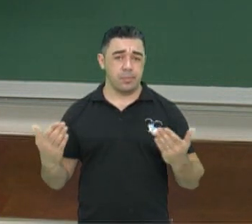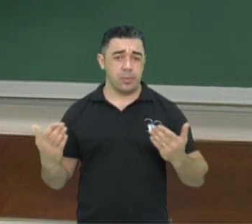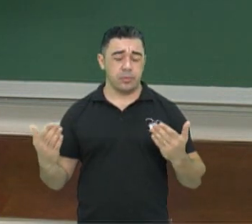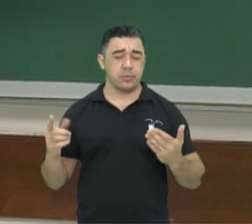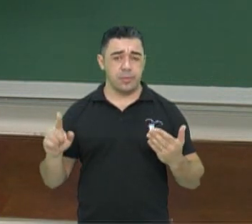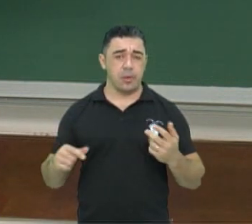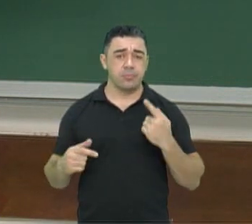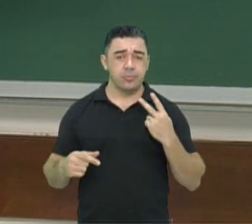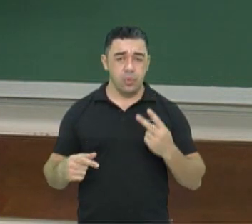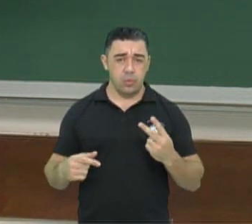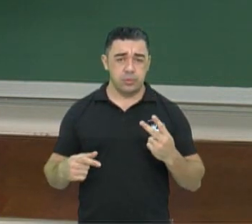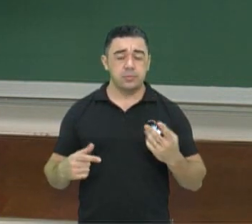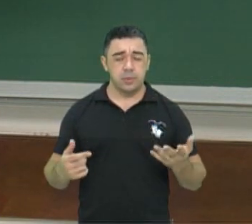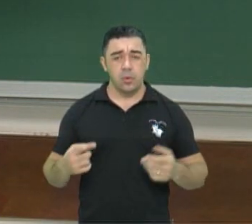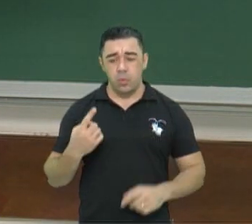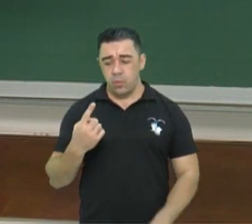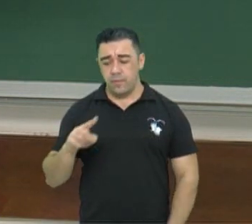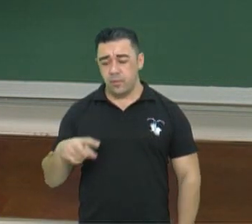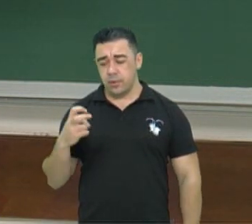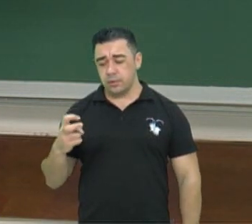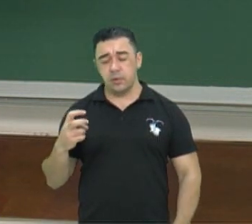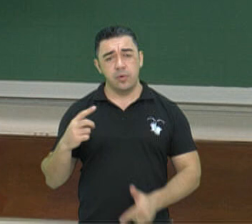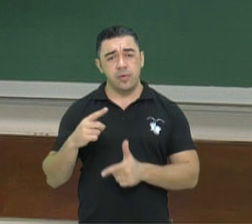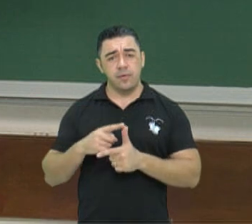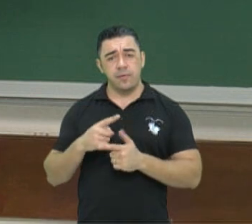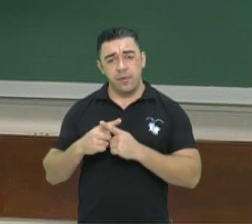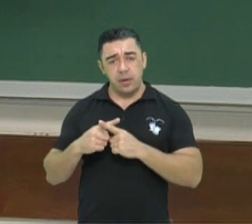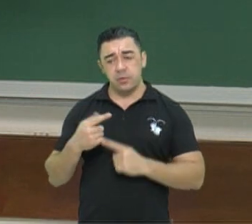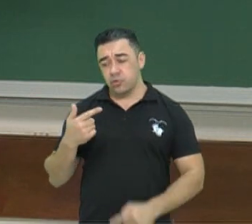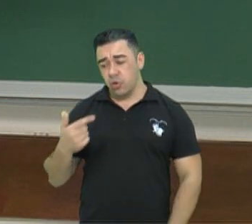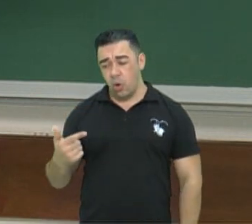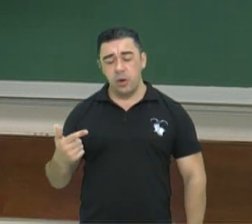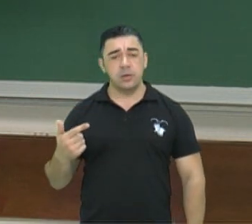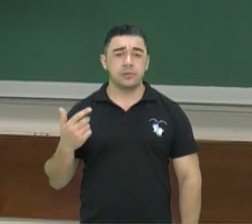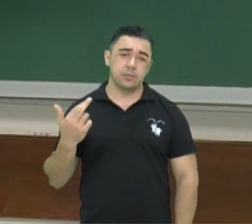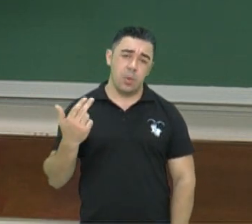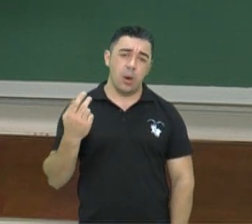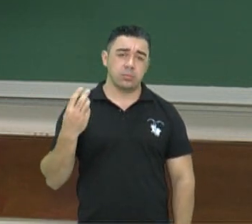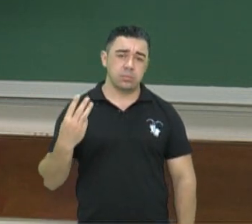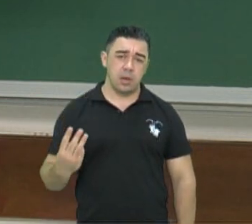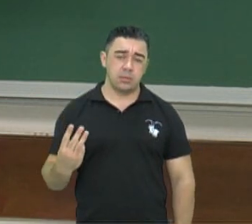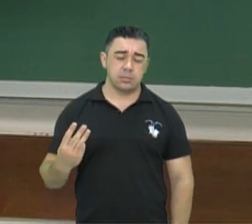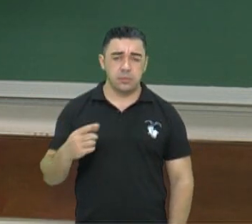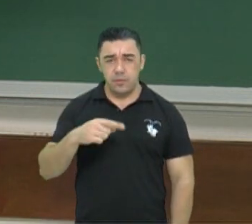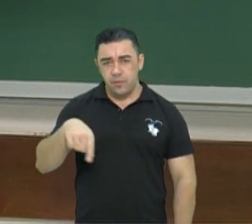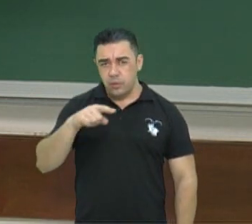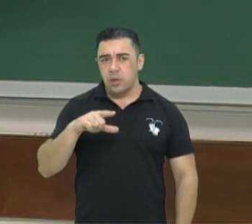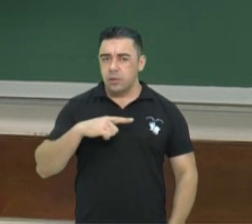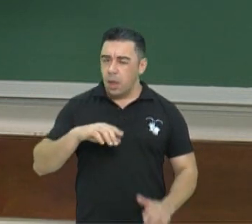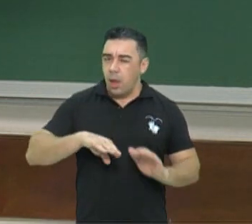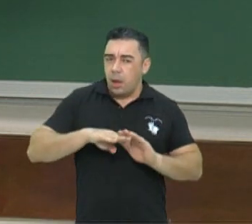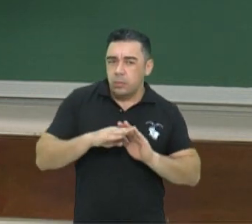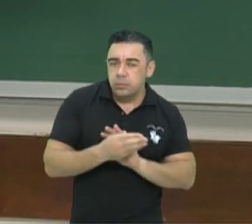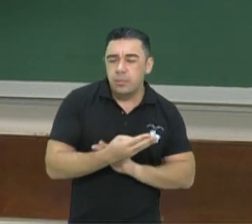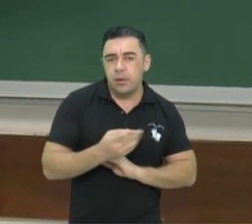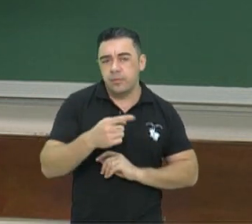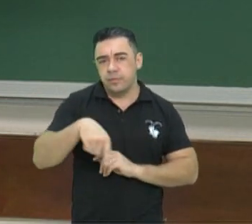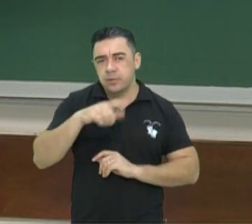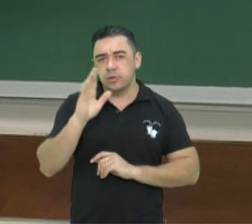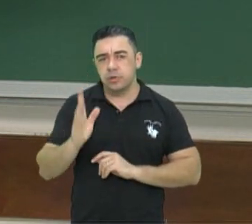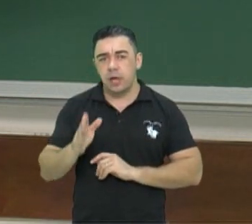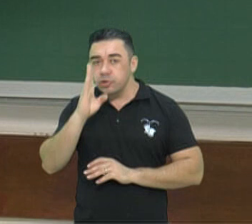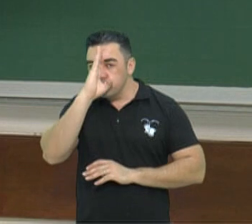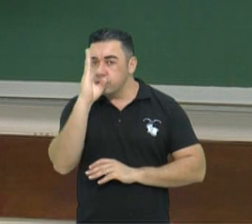dele é 2. Então, bastava também, né? Quando você tiver um pouquinho mais de habilidade, você já